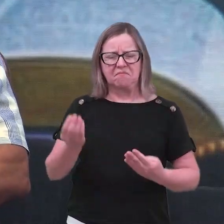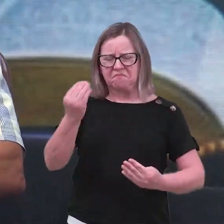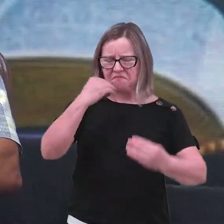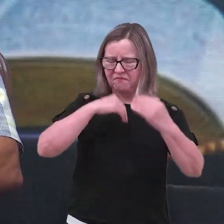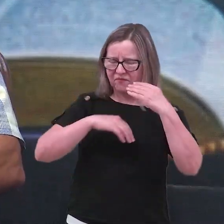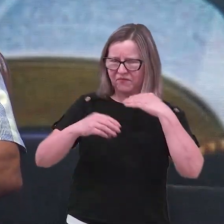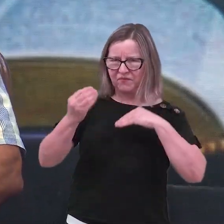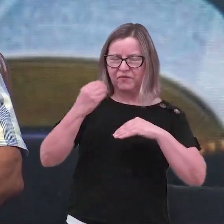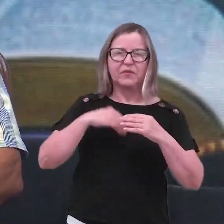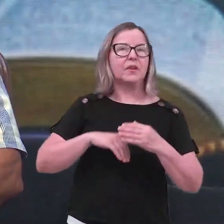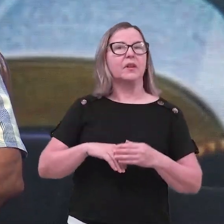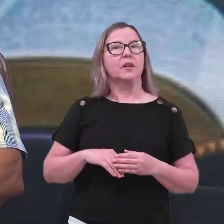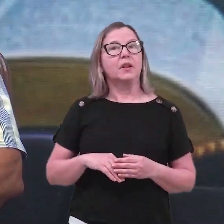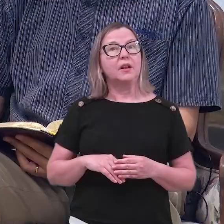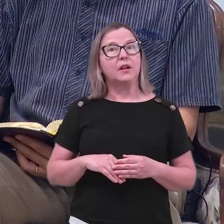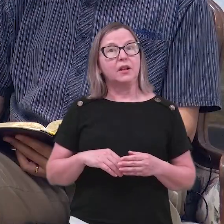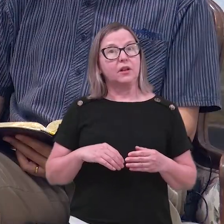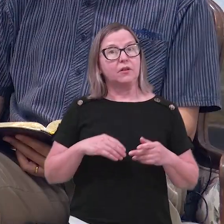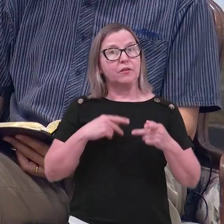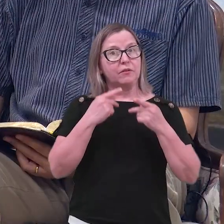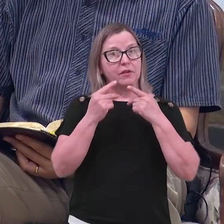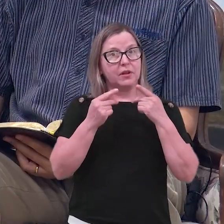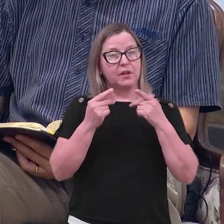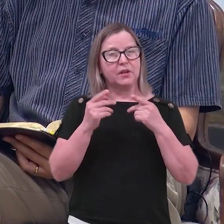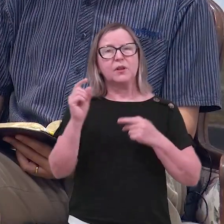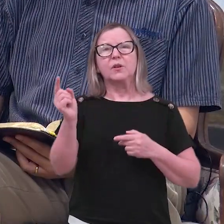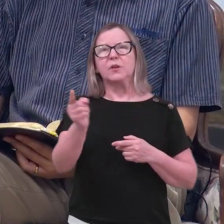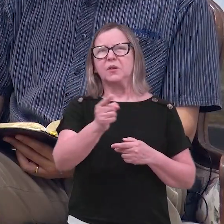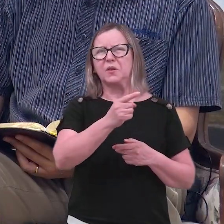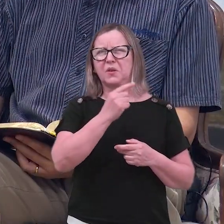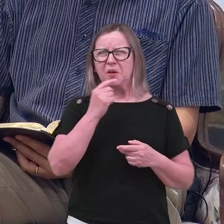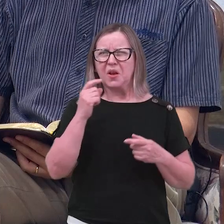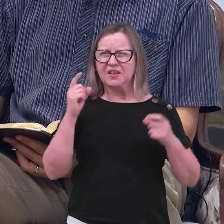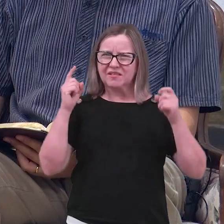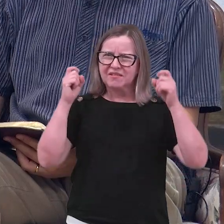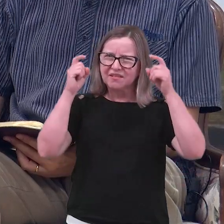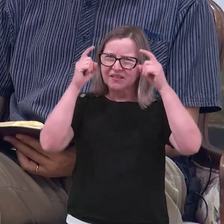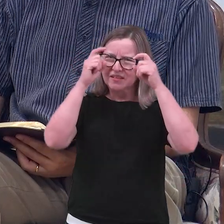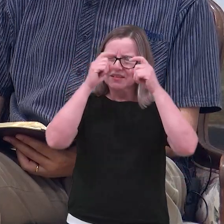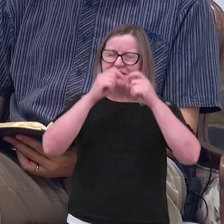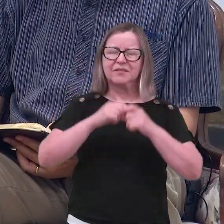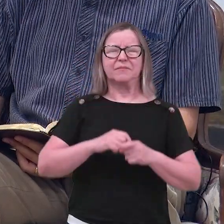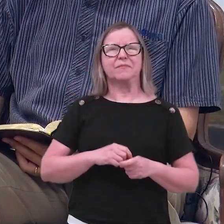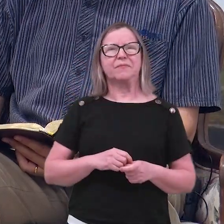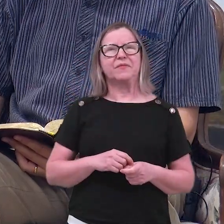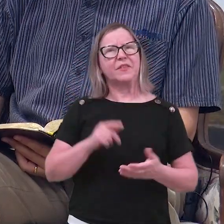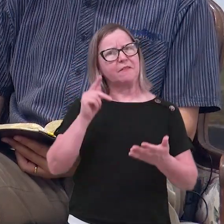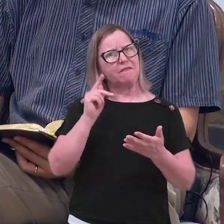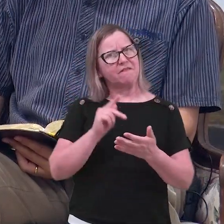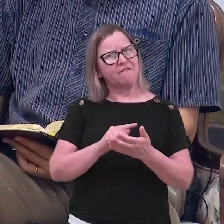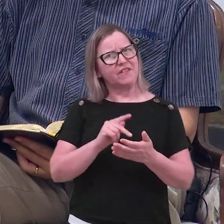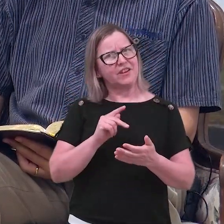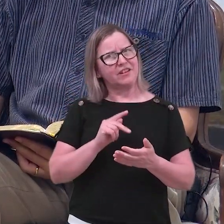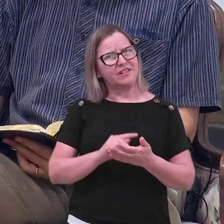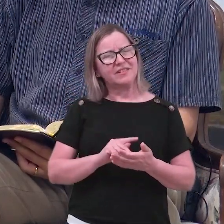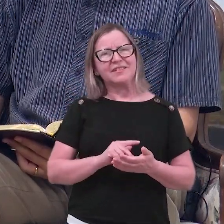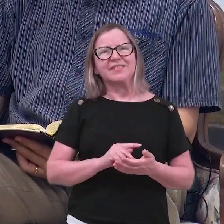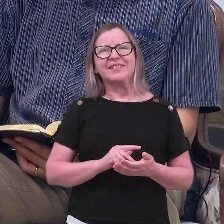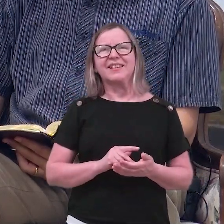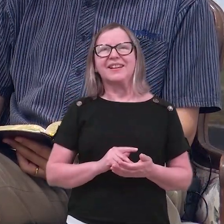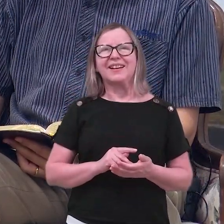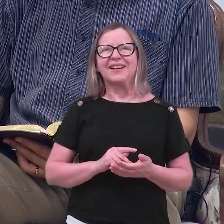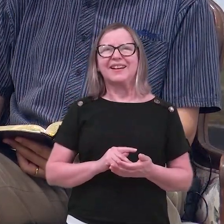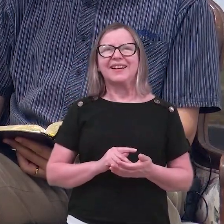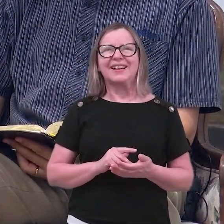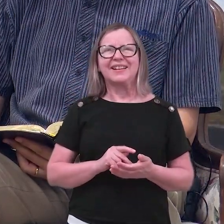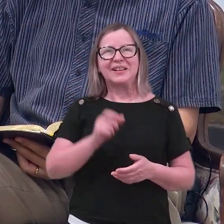uma coisa para você, pastor Eric, como que nós somos complicados. É verdade. Eita, bicho complicado, somos nós,